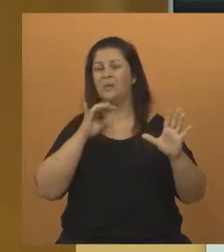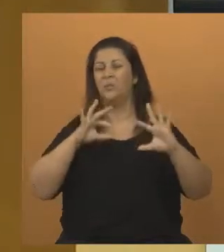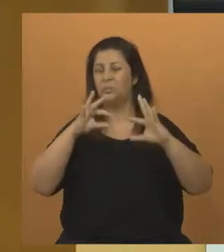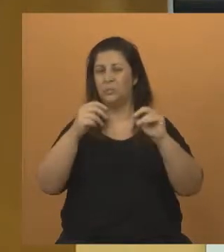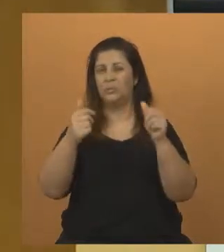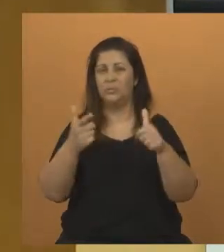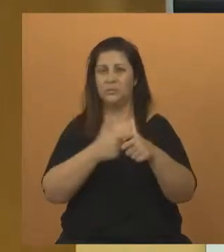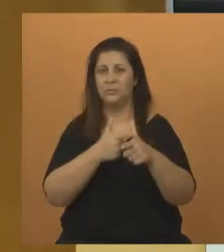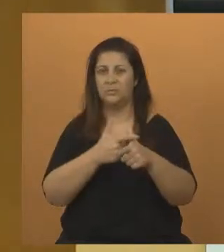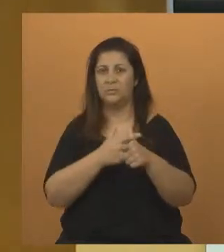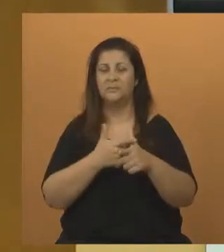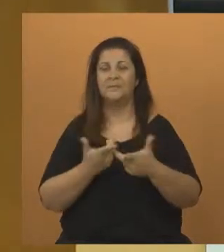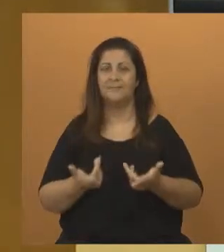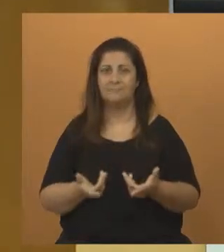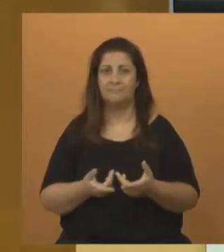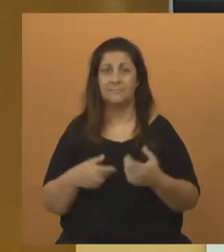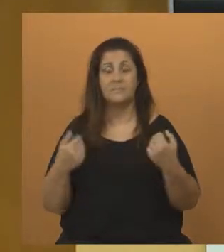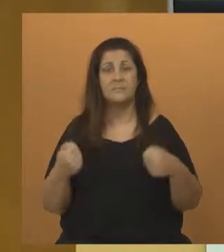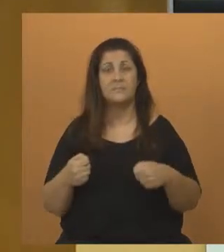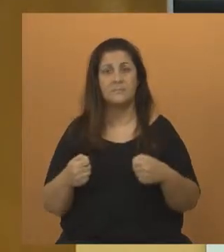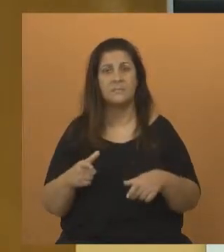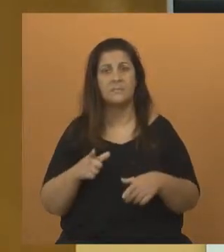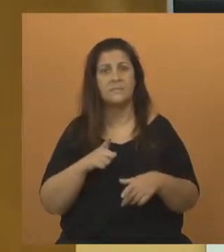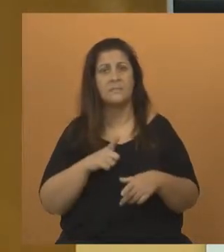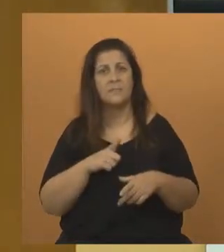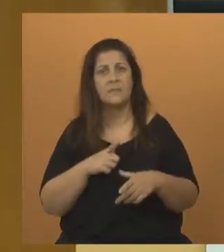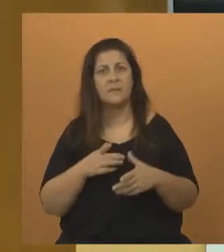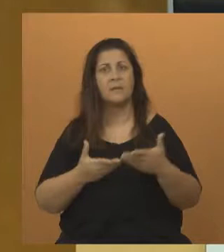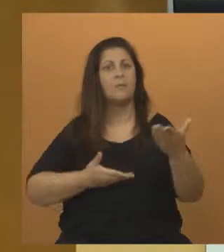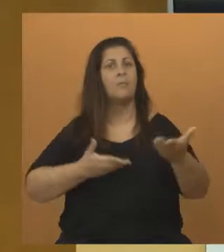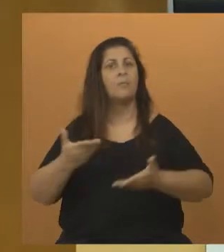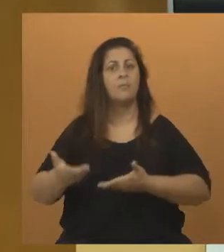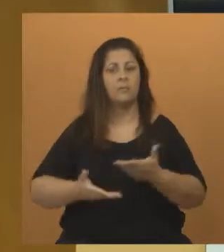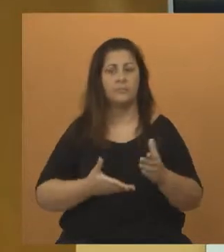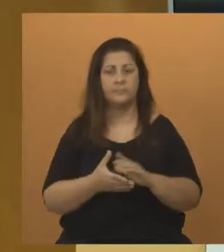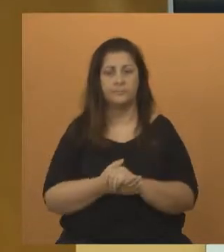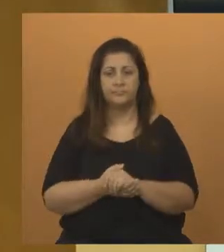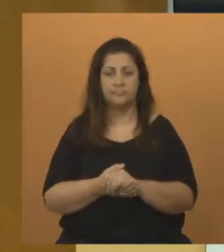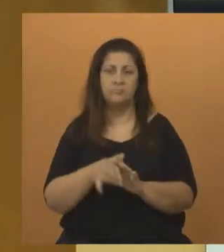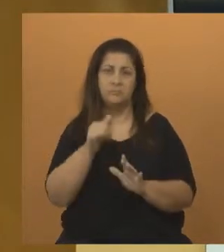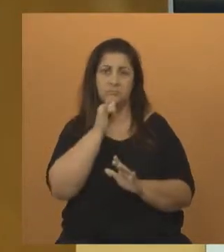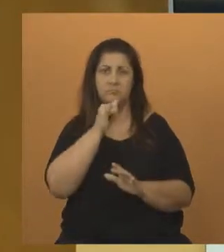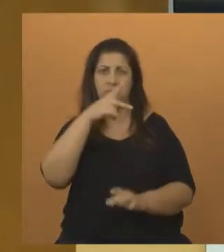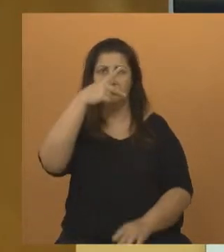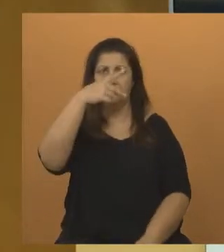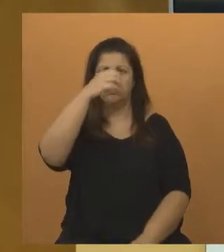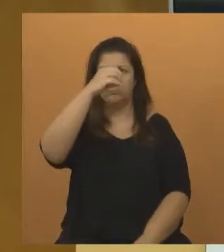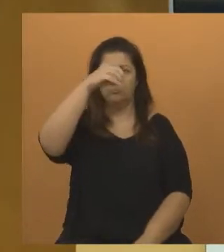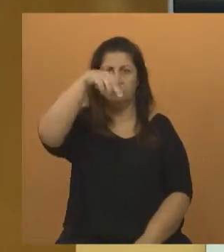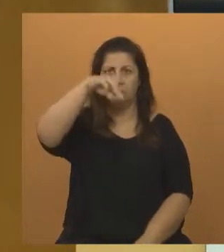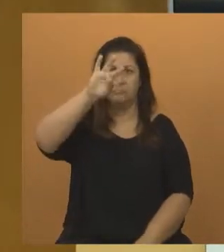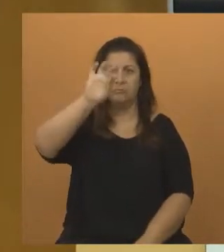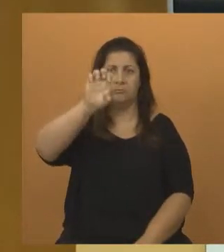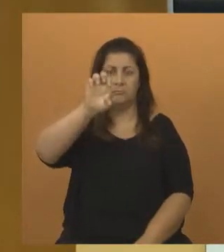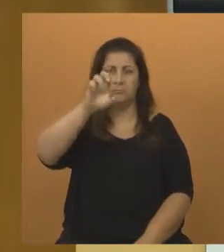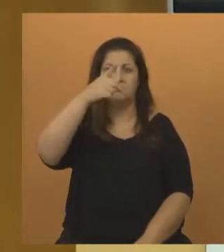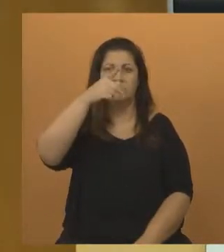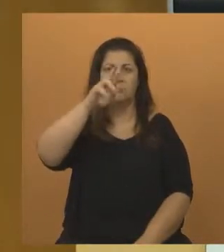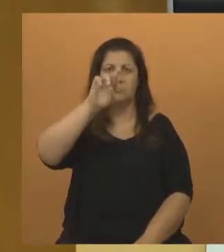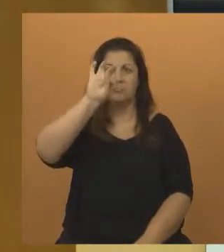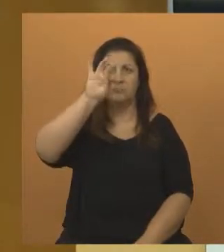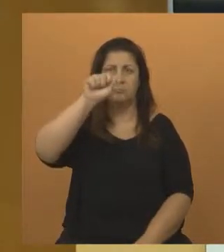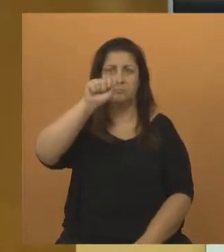É necessário que o clube tenha contrapartidas, né? Estou aqui, exemplo do Ponte Preta, né? Tem uma excelente